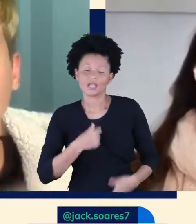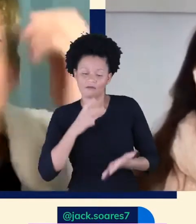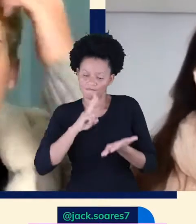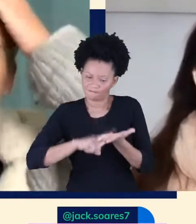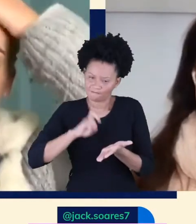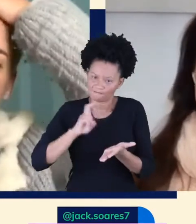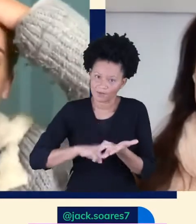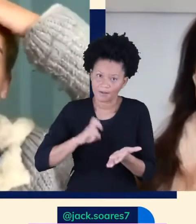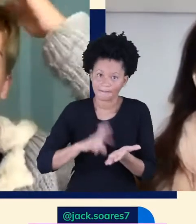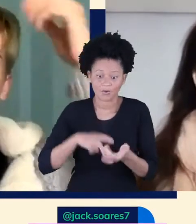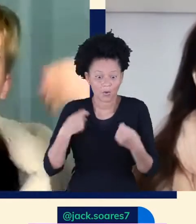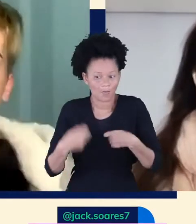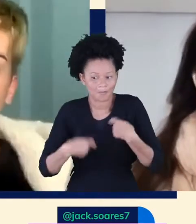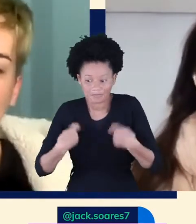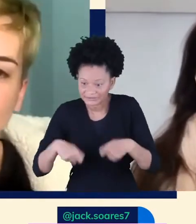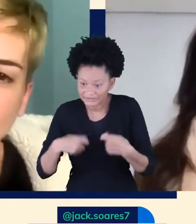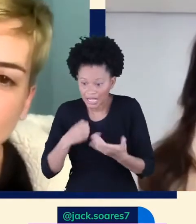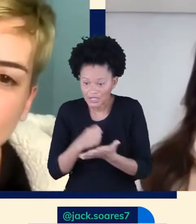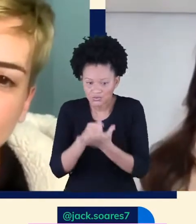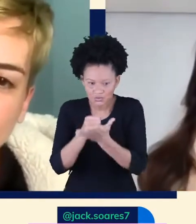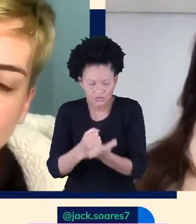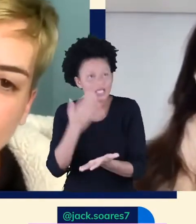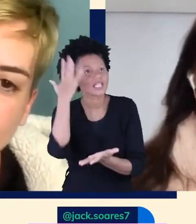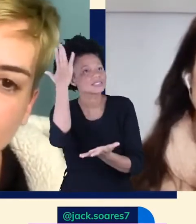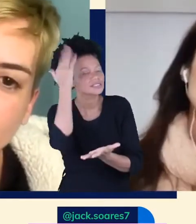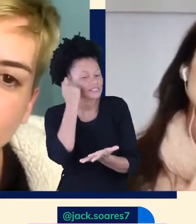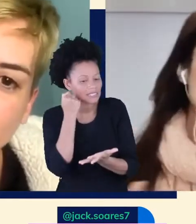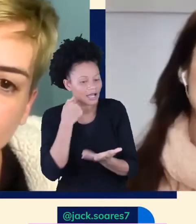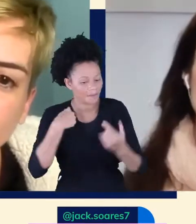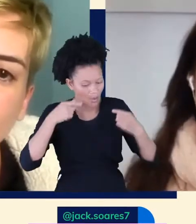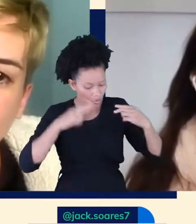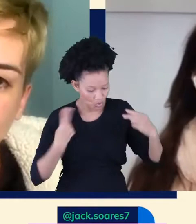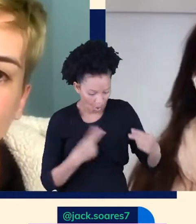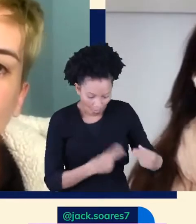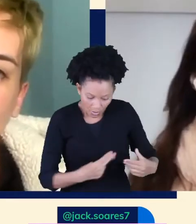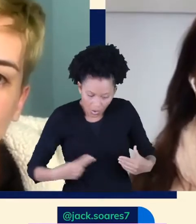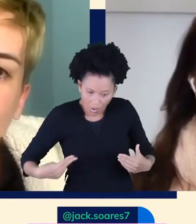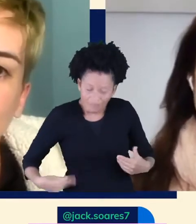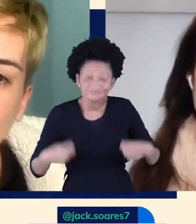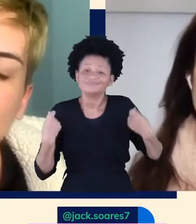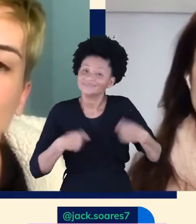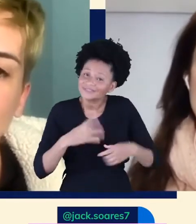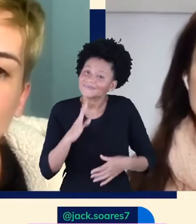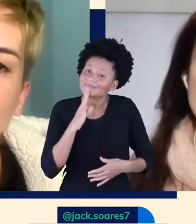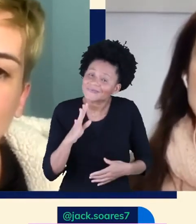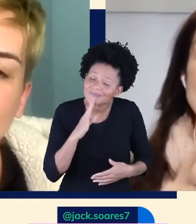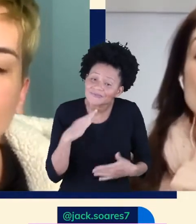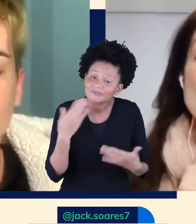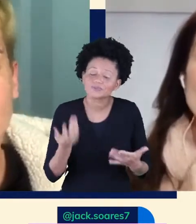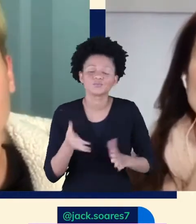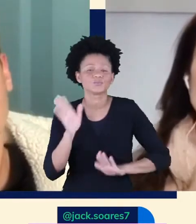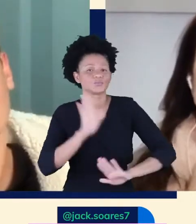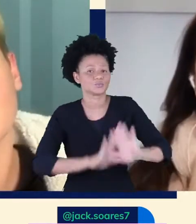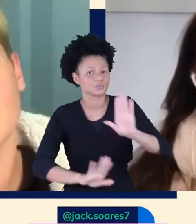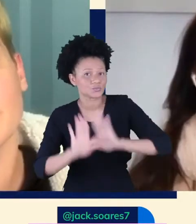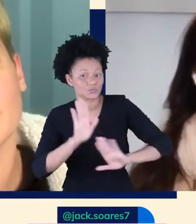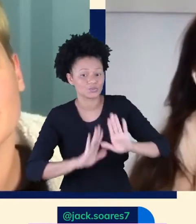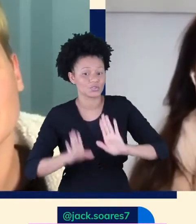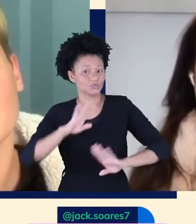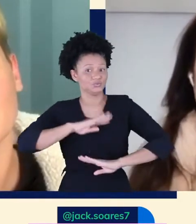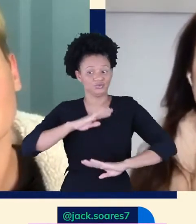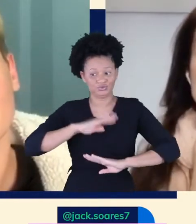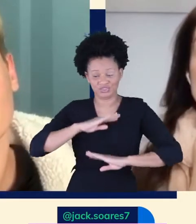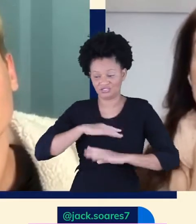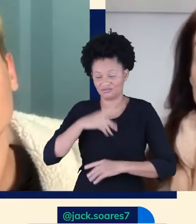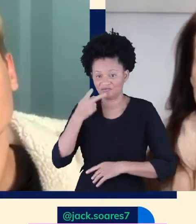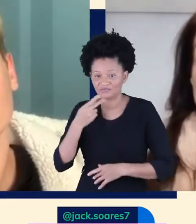tenha vocabulário, se um dia ela precisar de ajuda, esse vocabulário tem que se estender às partes íntimas, né? E tomar cuidado com o jeito que a